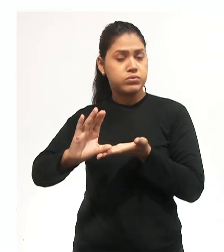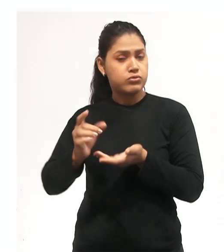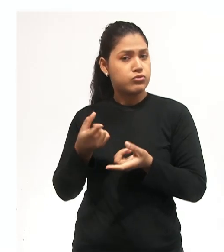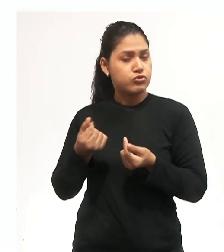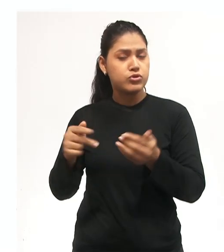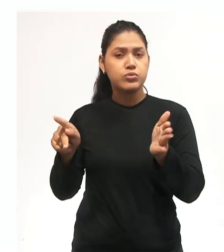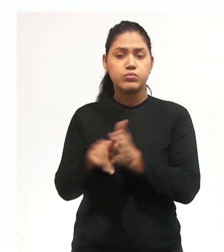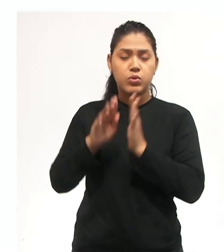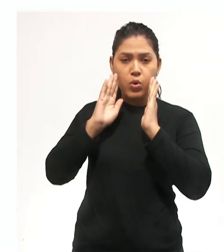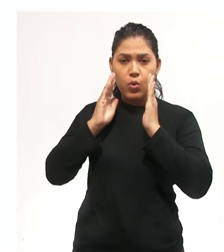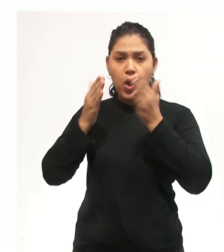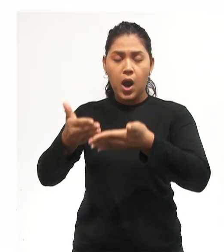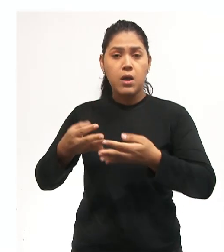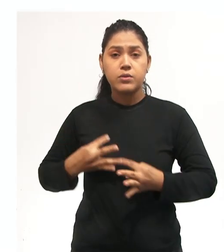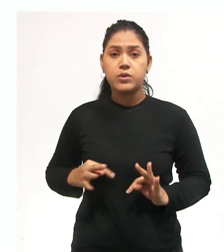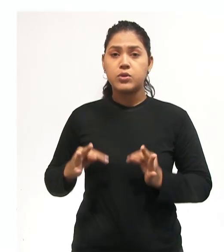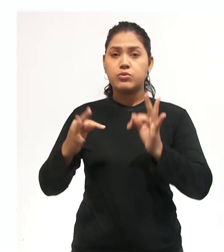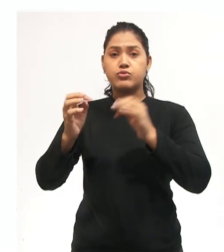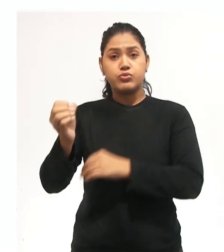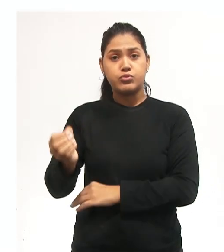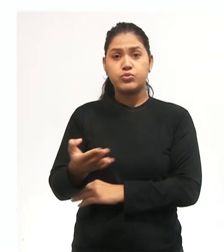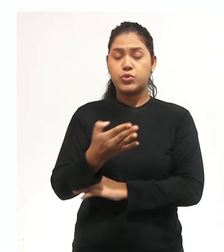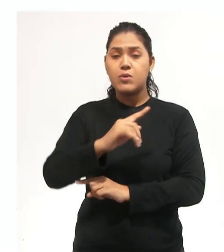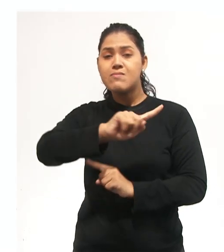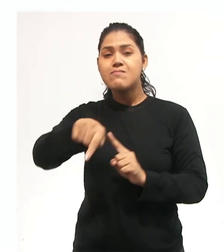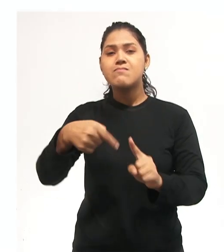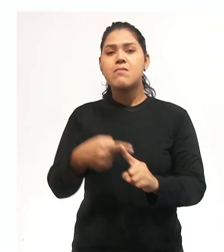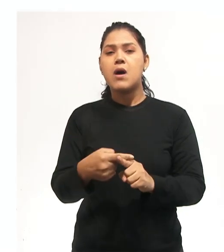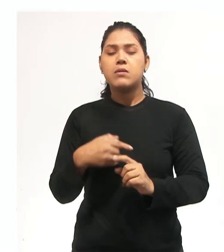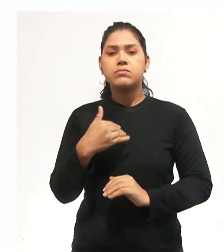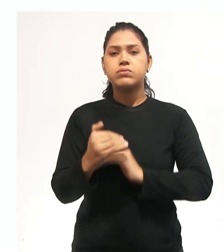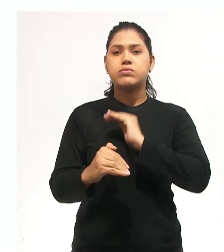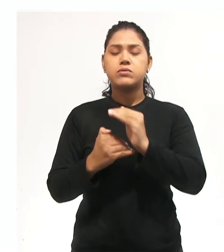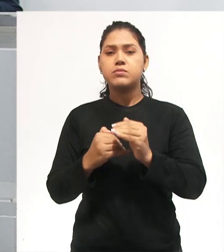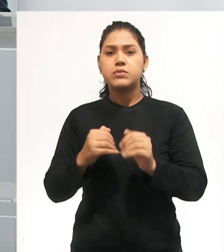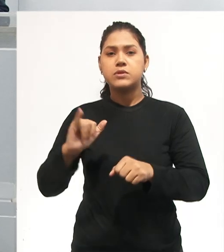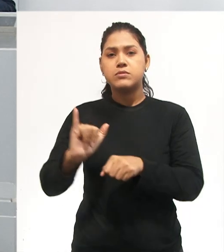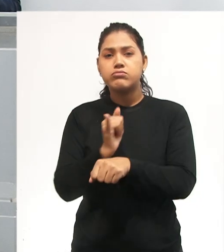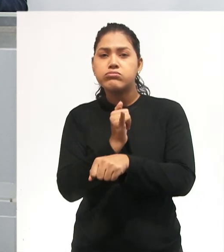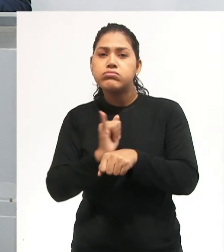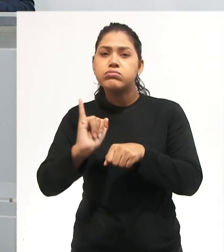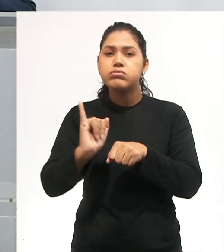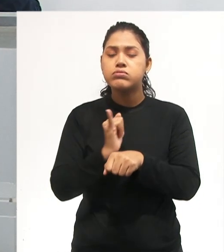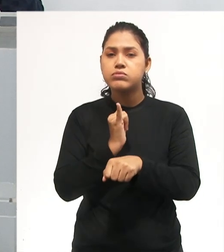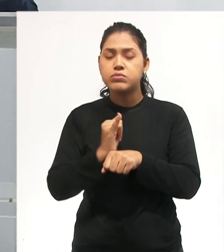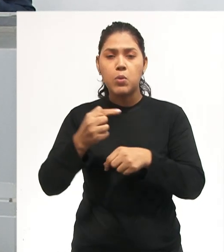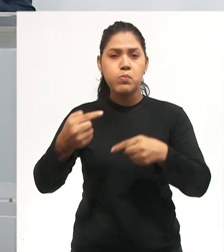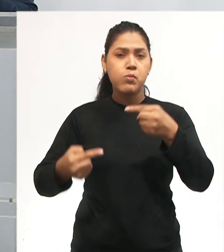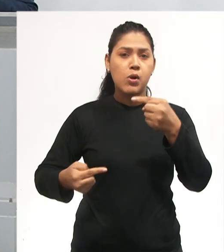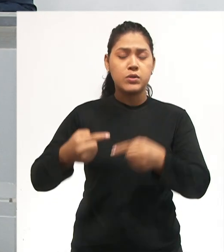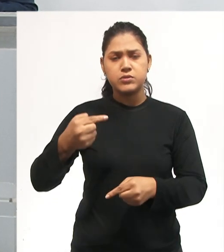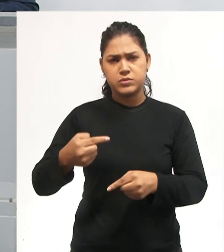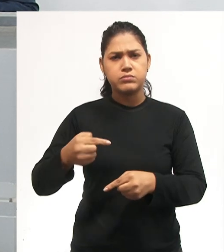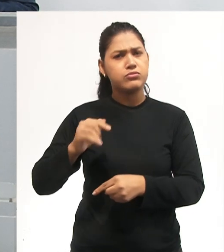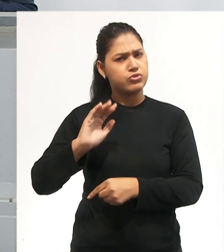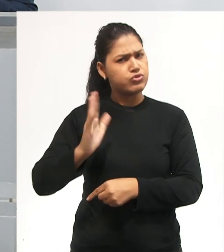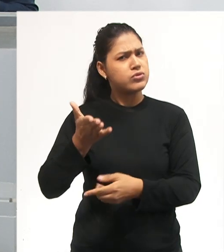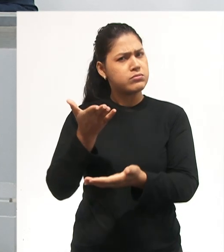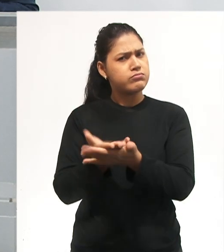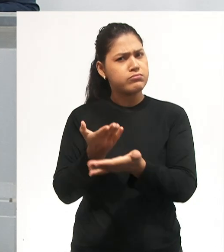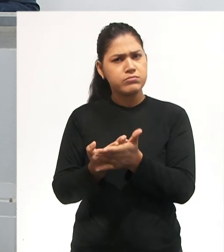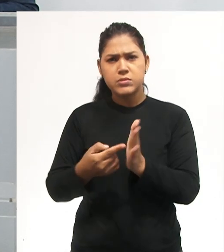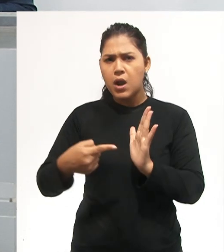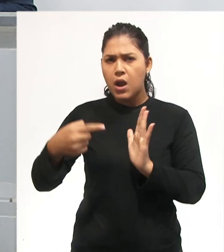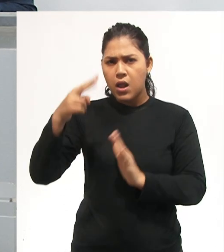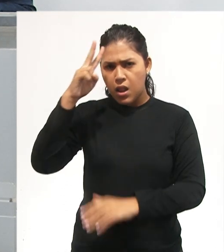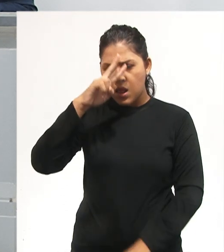também o desenvolvimento de infraestrutura estratégica. A criação de políticas públicas a gente até já viu na nossa aula 1,